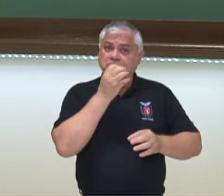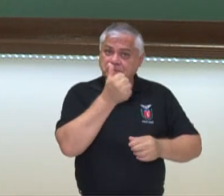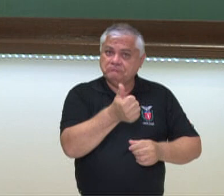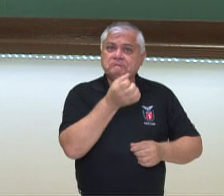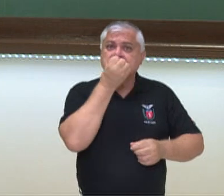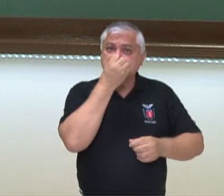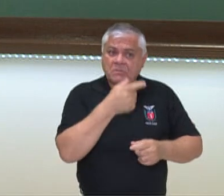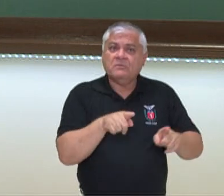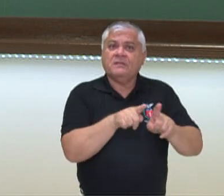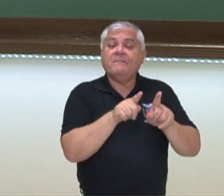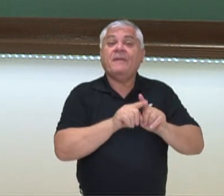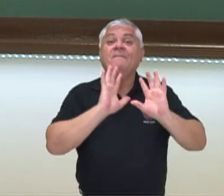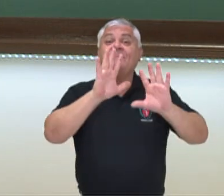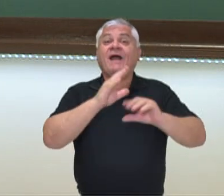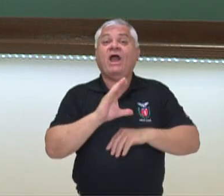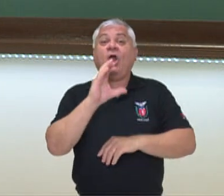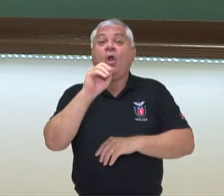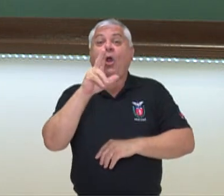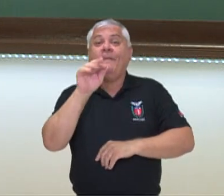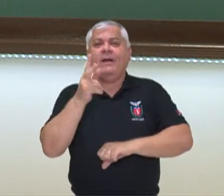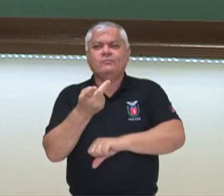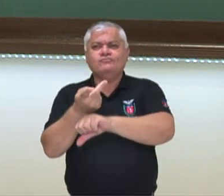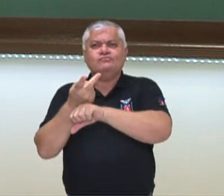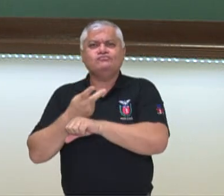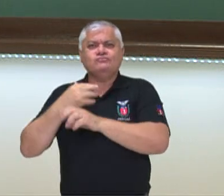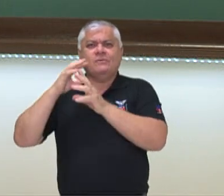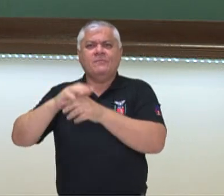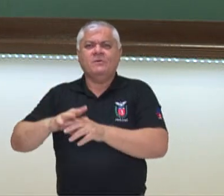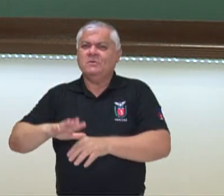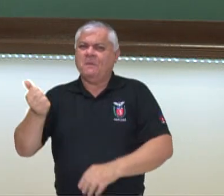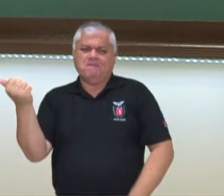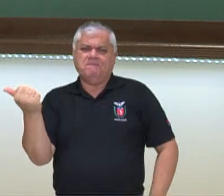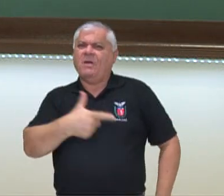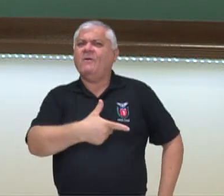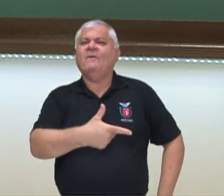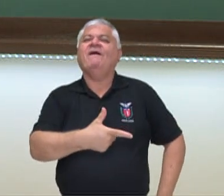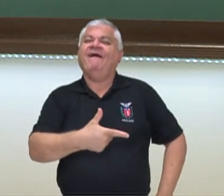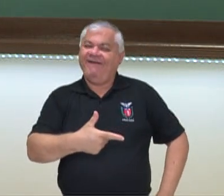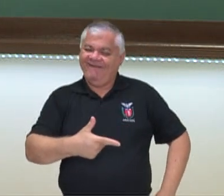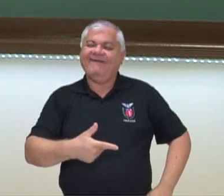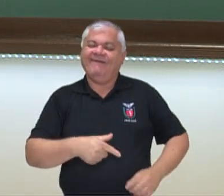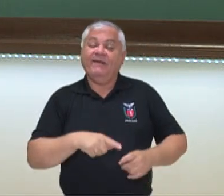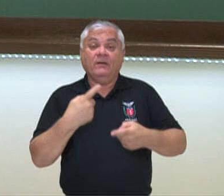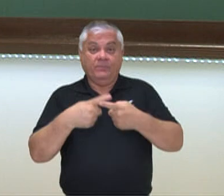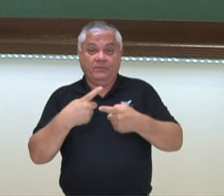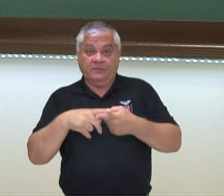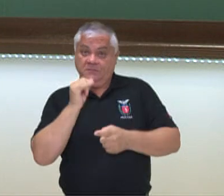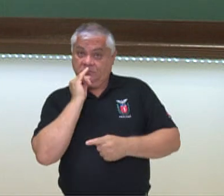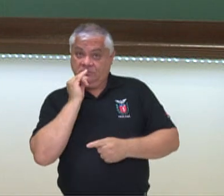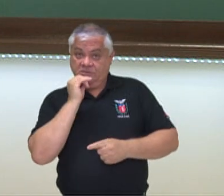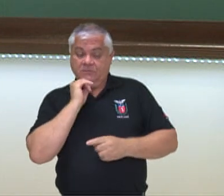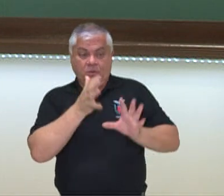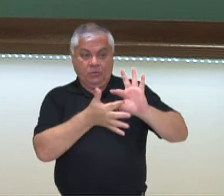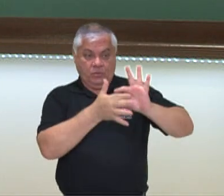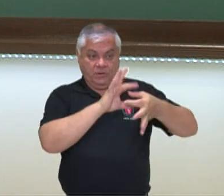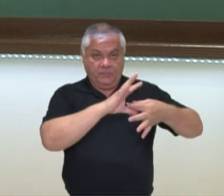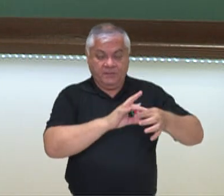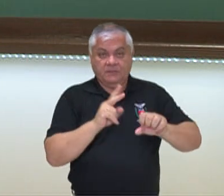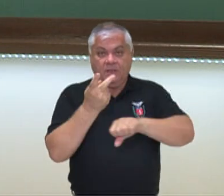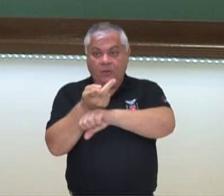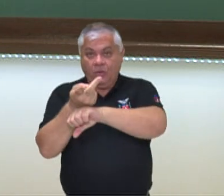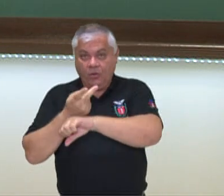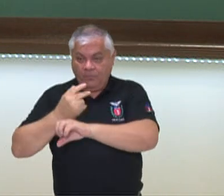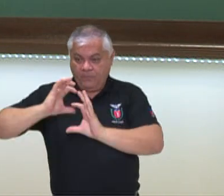futebol, Mas a Copa do Mundo é um evento ainda maior do que a Olimpíada. E por isso que Olimpíada e Copa do Mundo